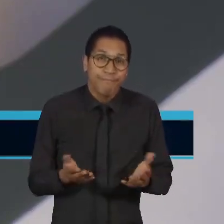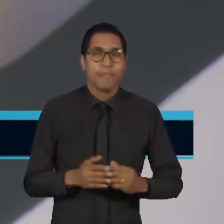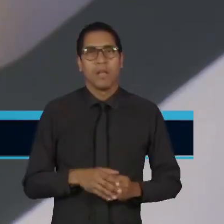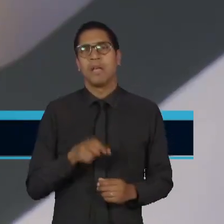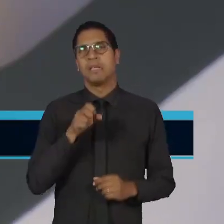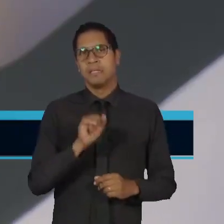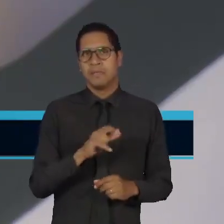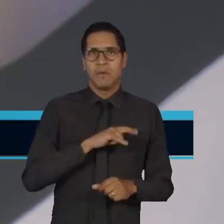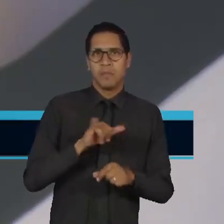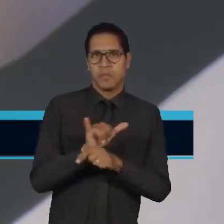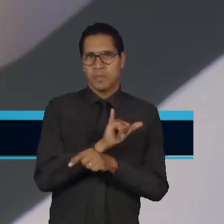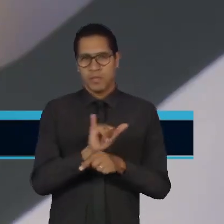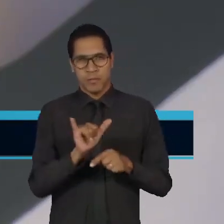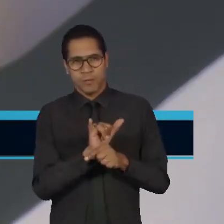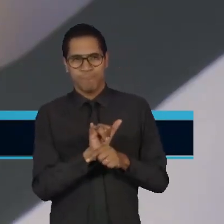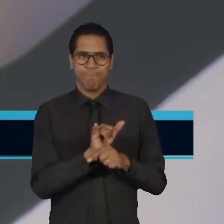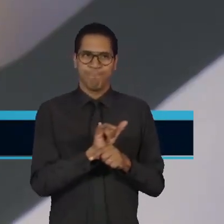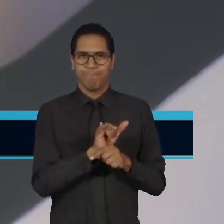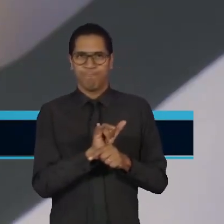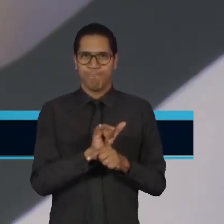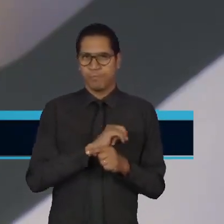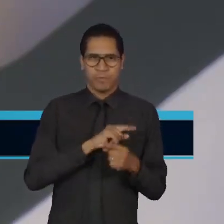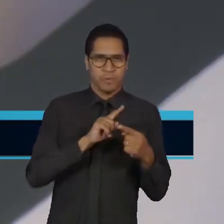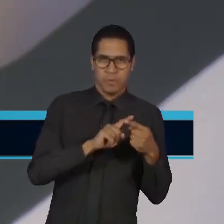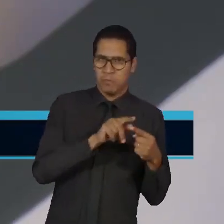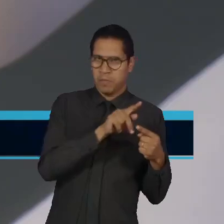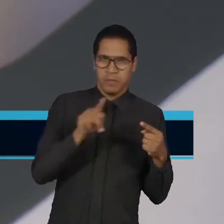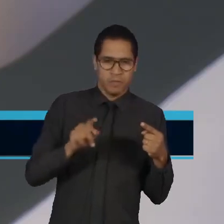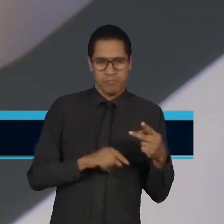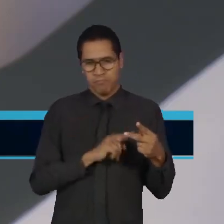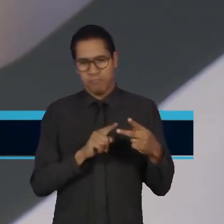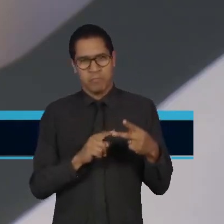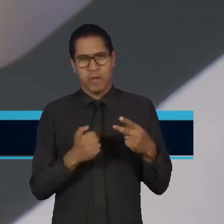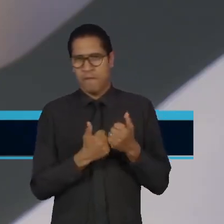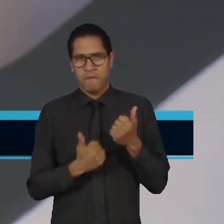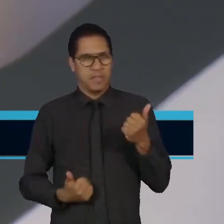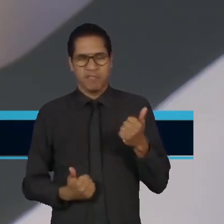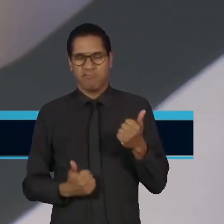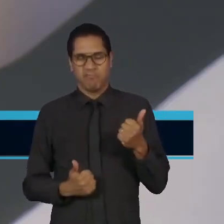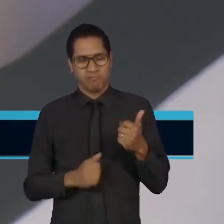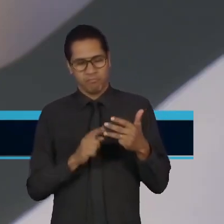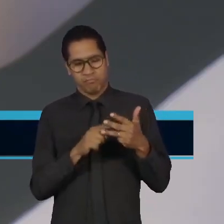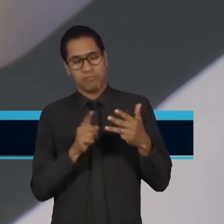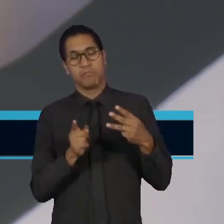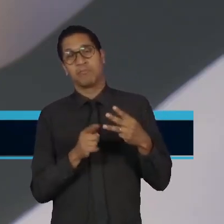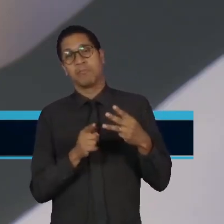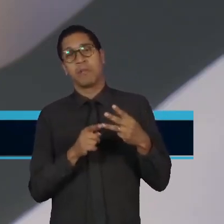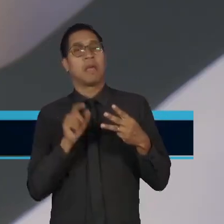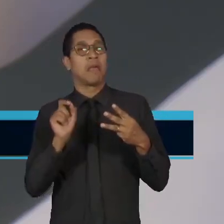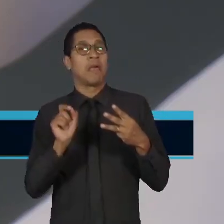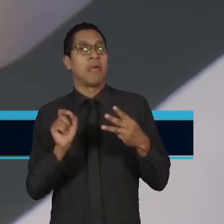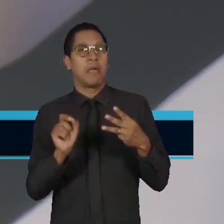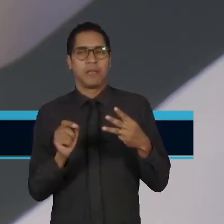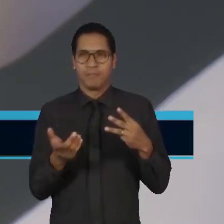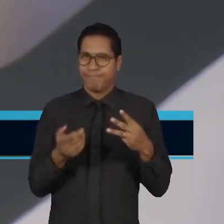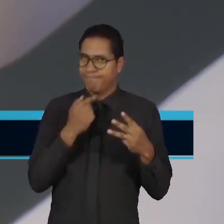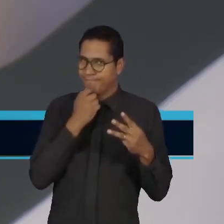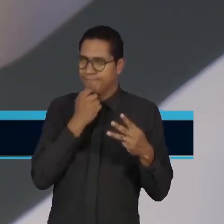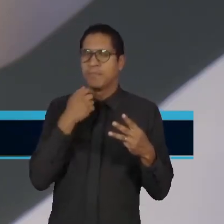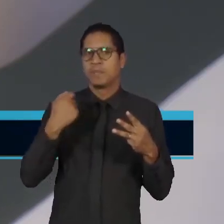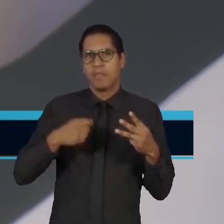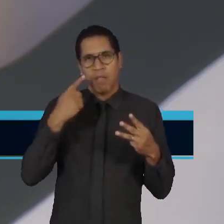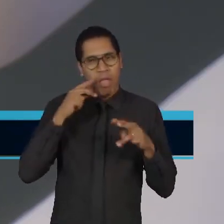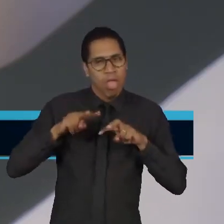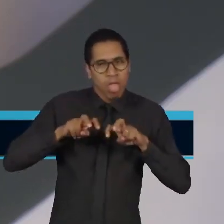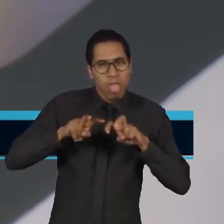tiver uma saída, seria alguém que não fosse nem o presidente atual, nem a vice, mas um terceiro. Agora, tudo isso teria de passar por uma